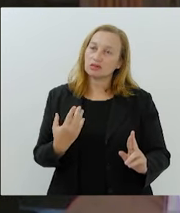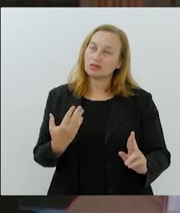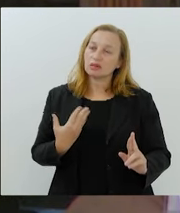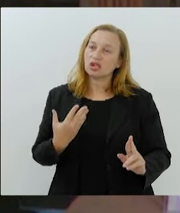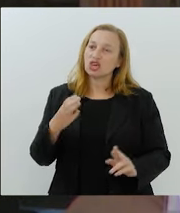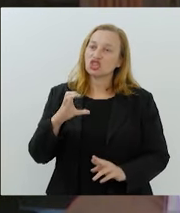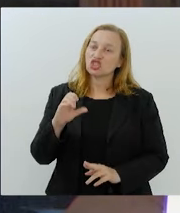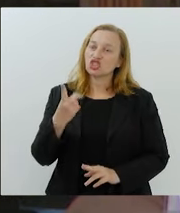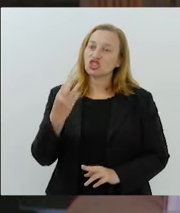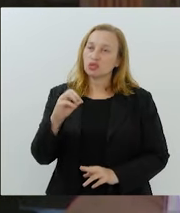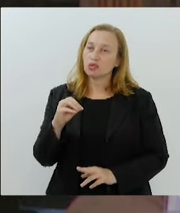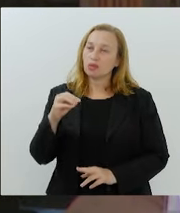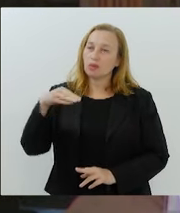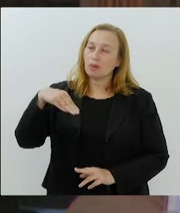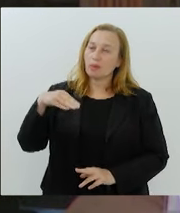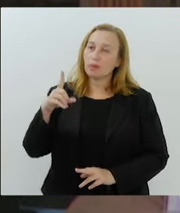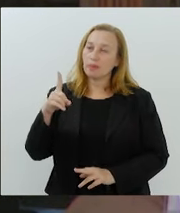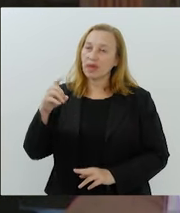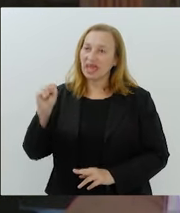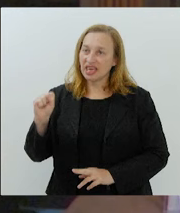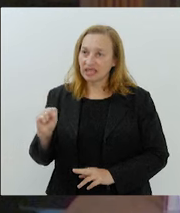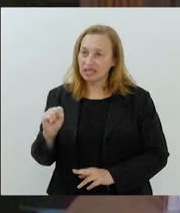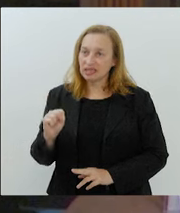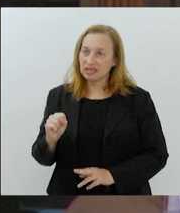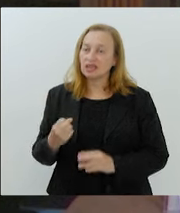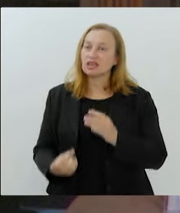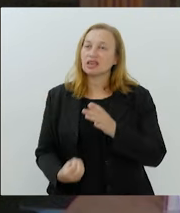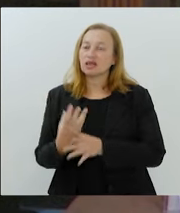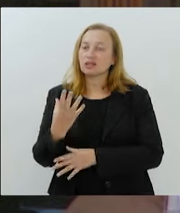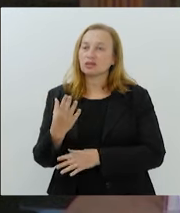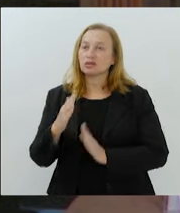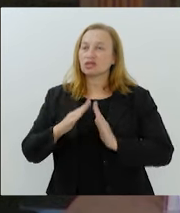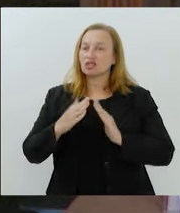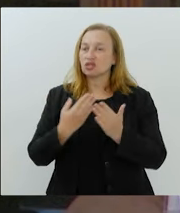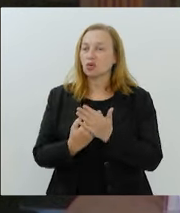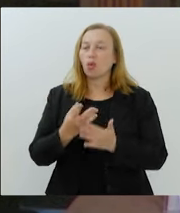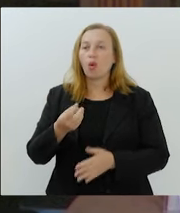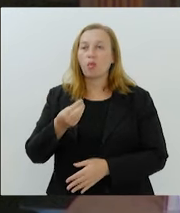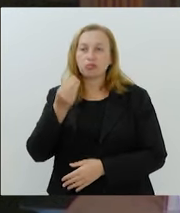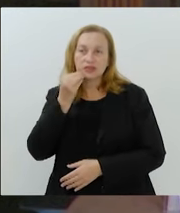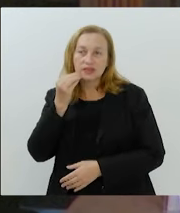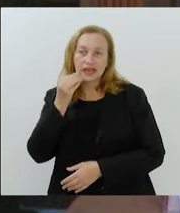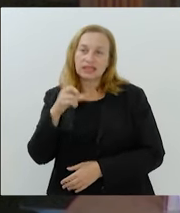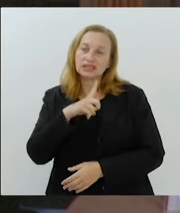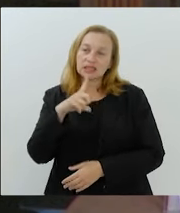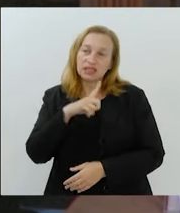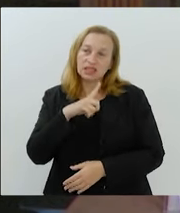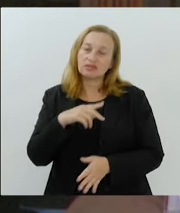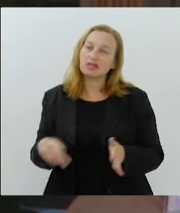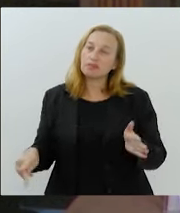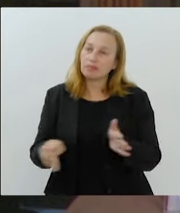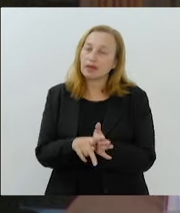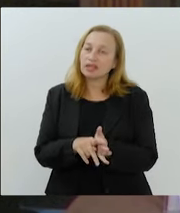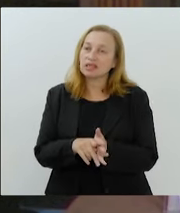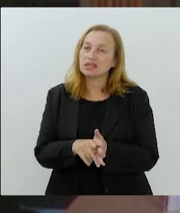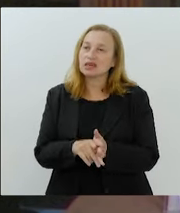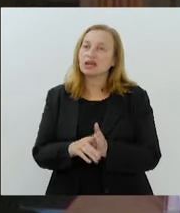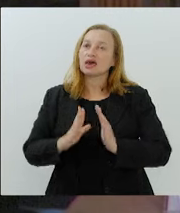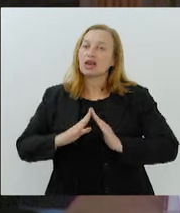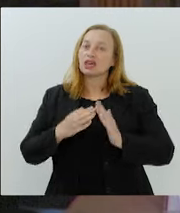é talvez um dos fundadores dessa escola que eu tive o privilégio de pertencer,